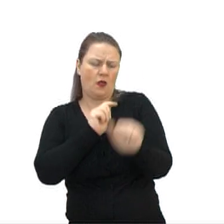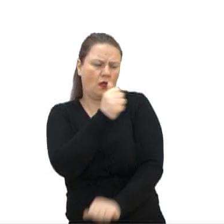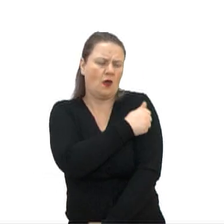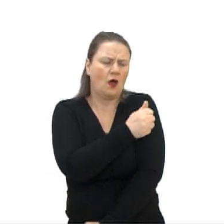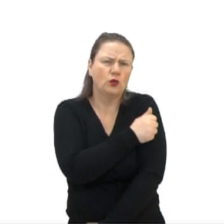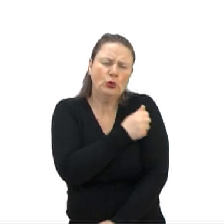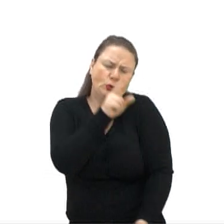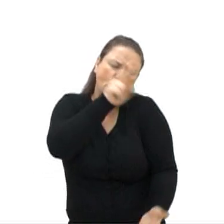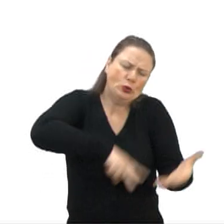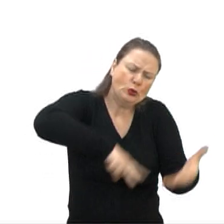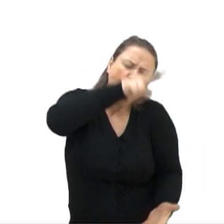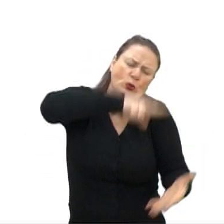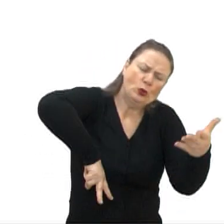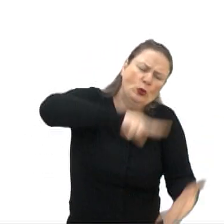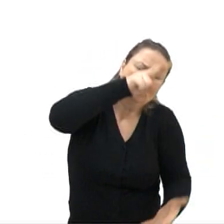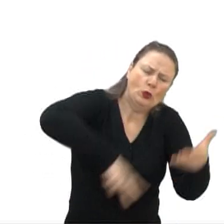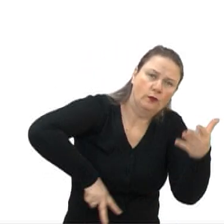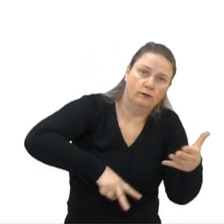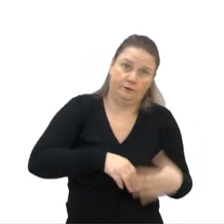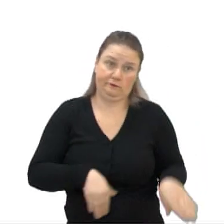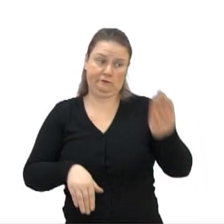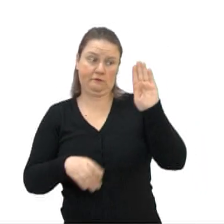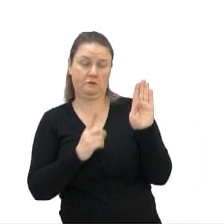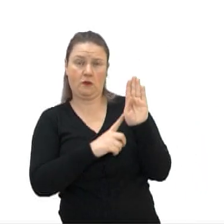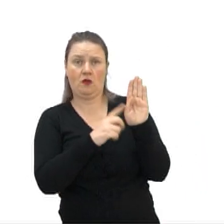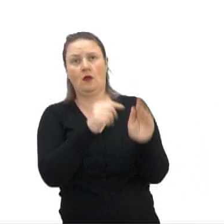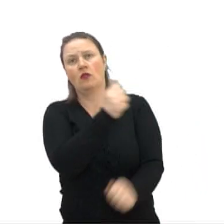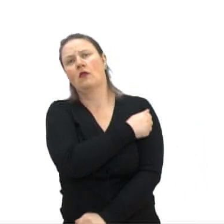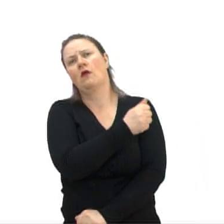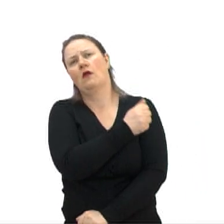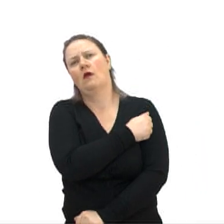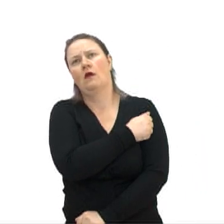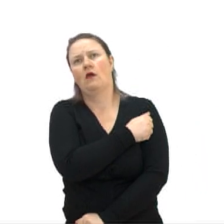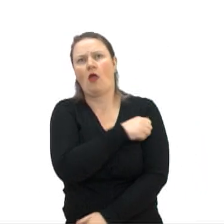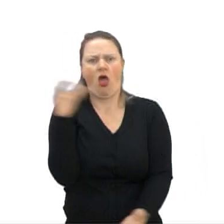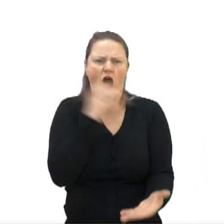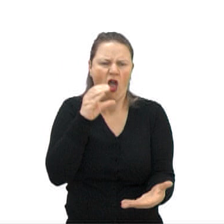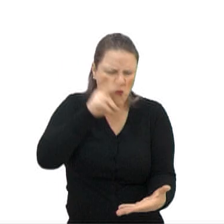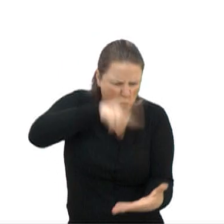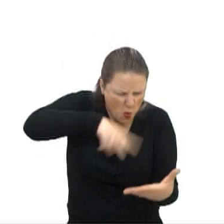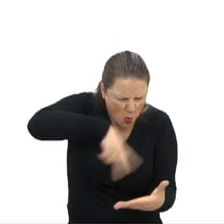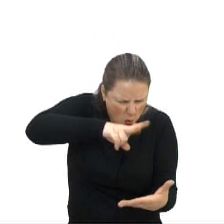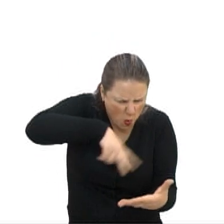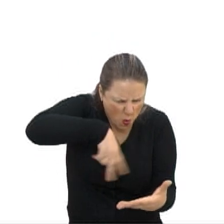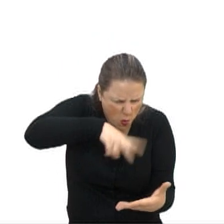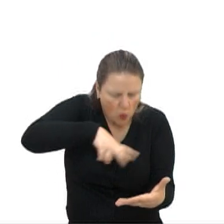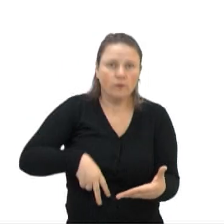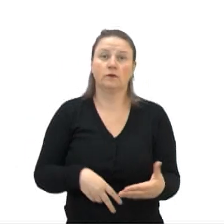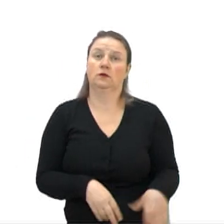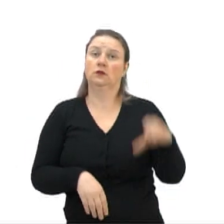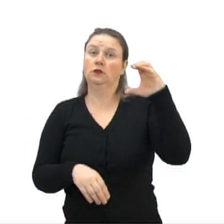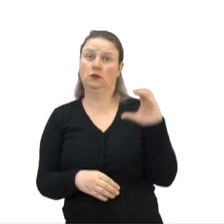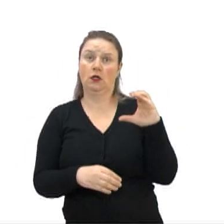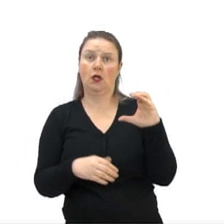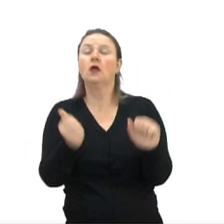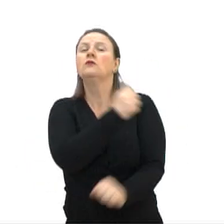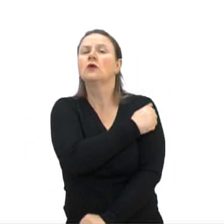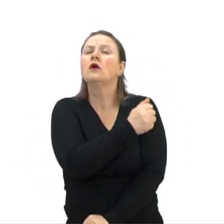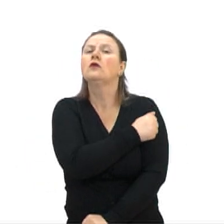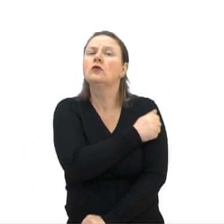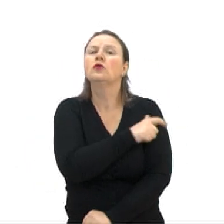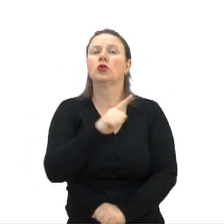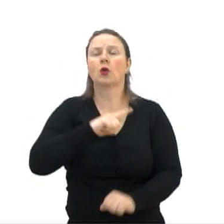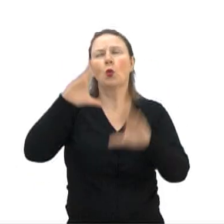leem muito. Letra B. Há alunos que leem rapidamente. Letra C. Há alunos que leem